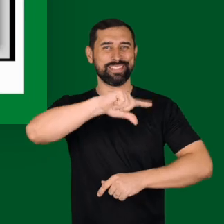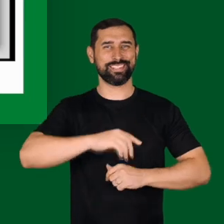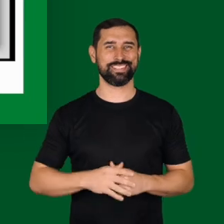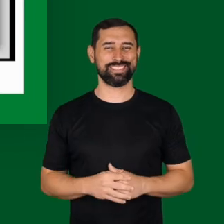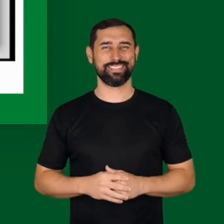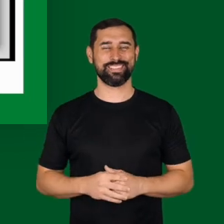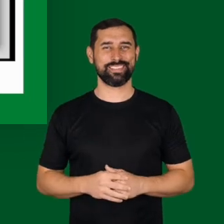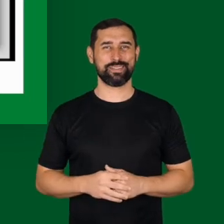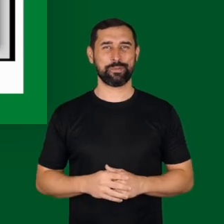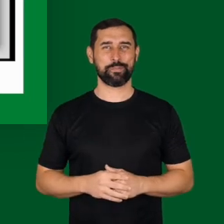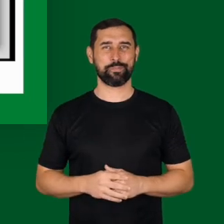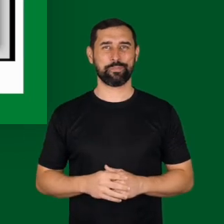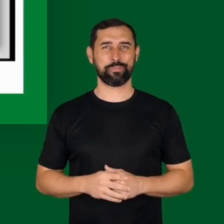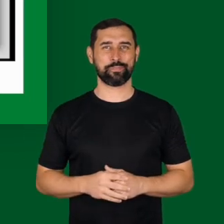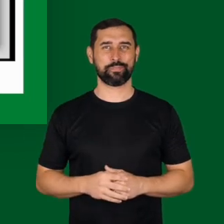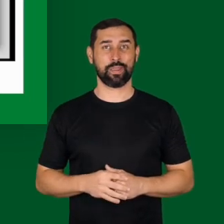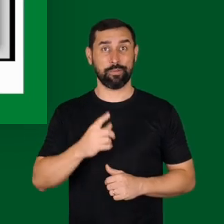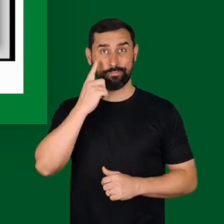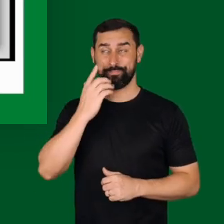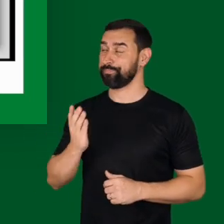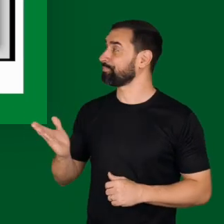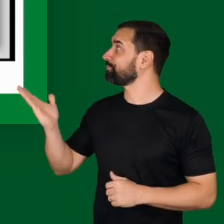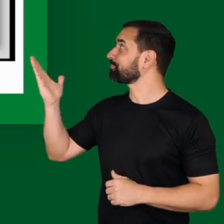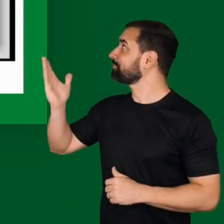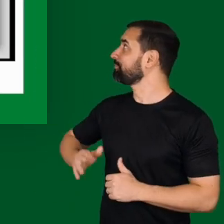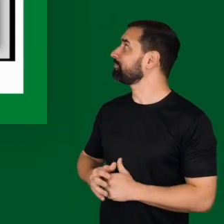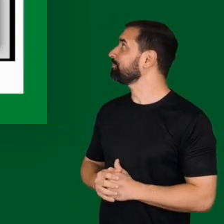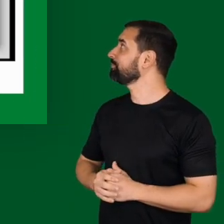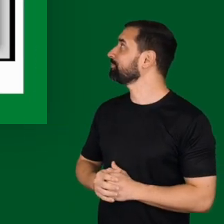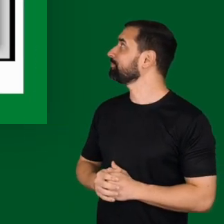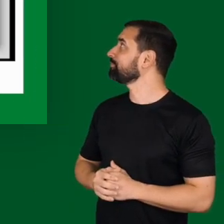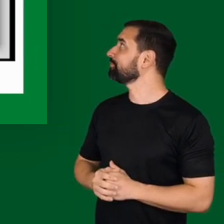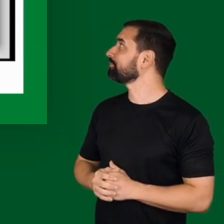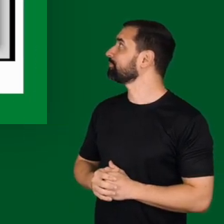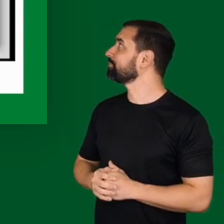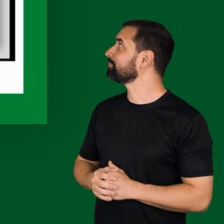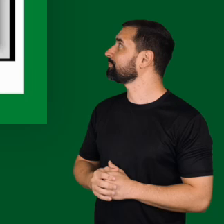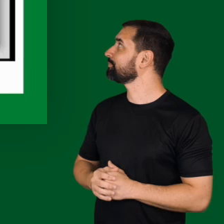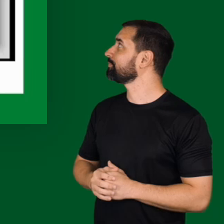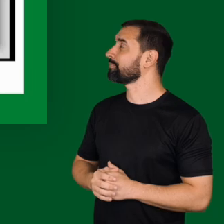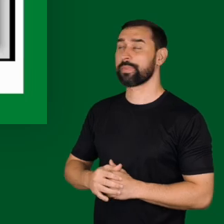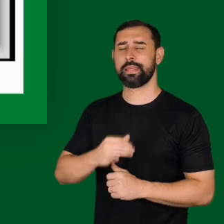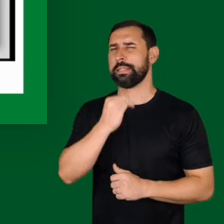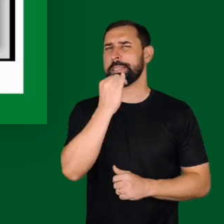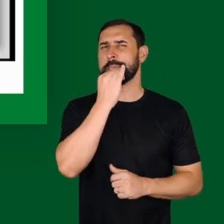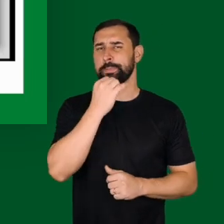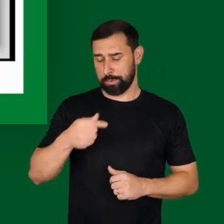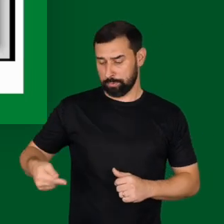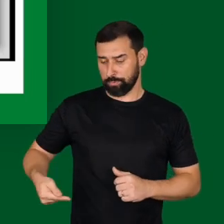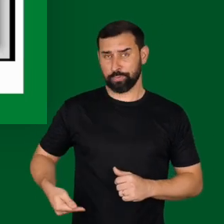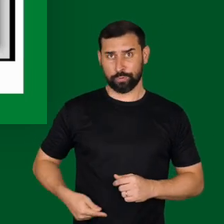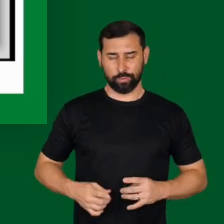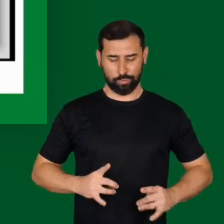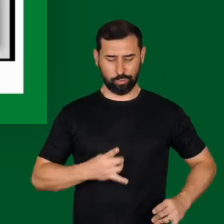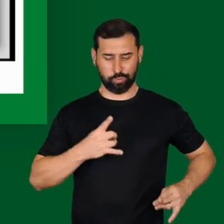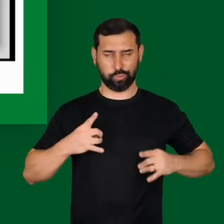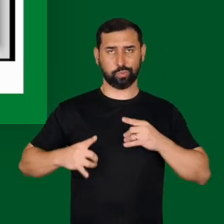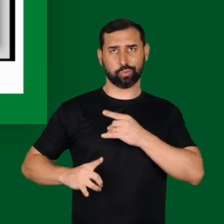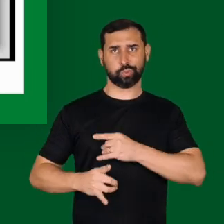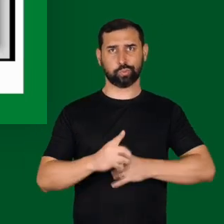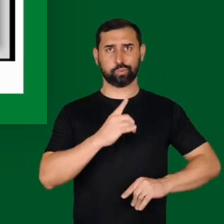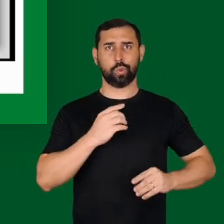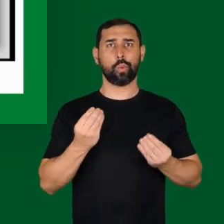para vocês um exemplo, né, de aplicação de insulina. Então, vamos ver aqui. Esse paciente,